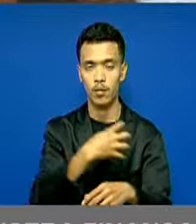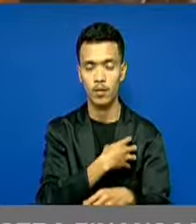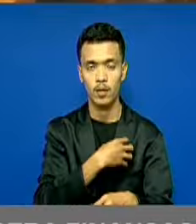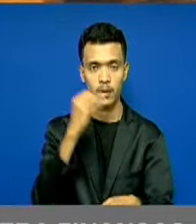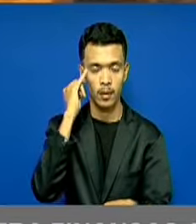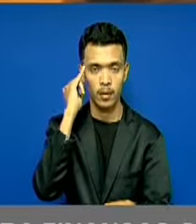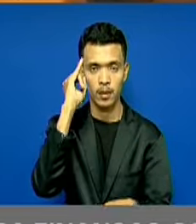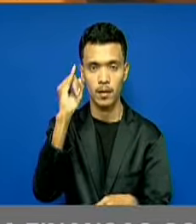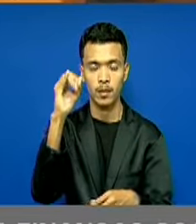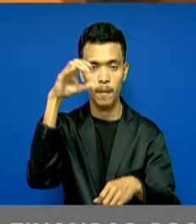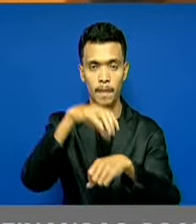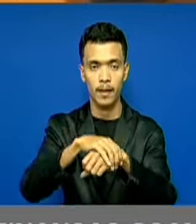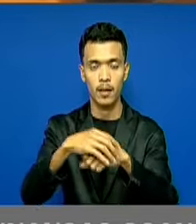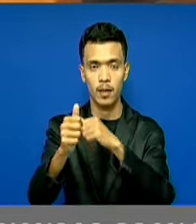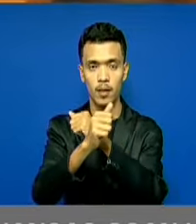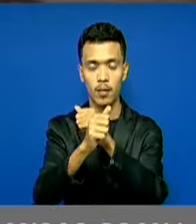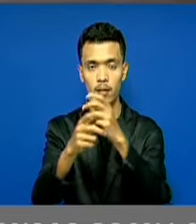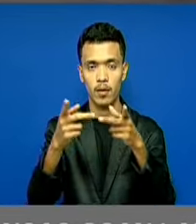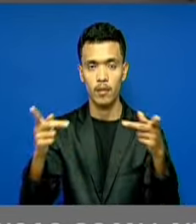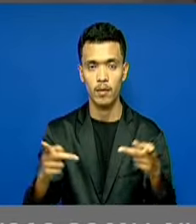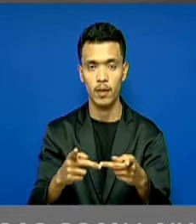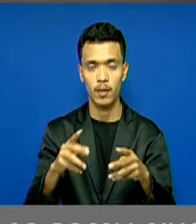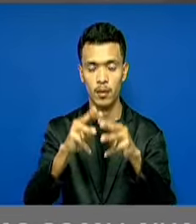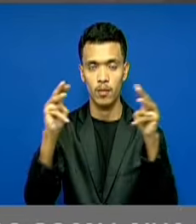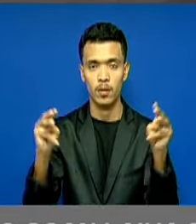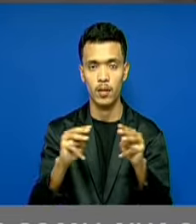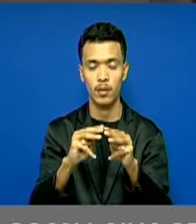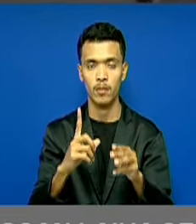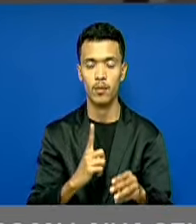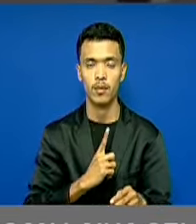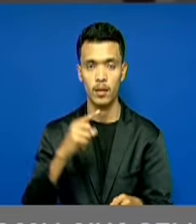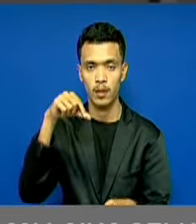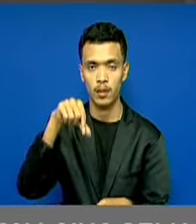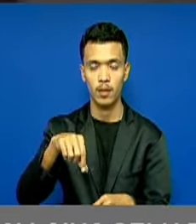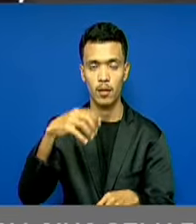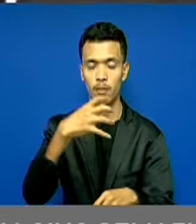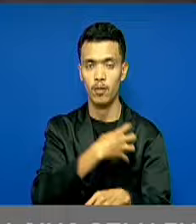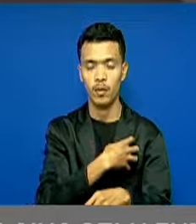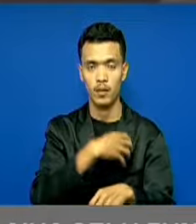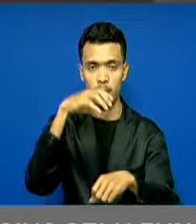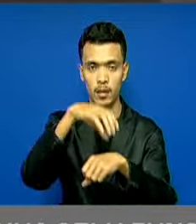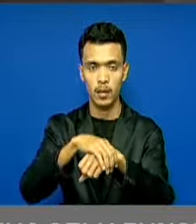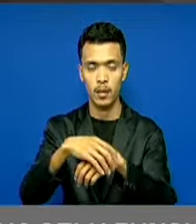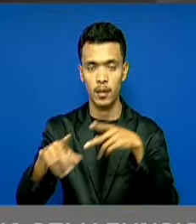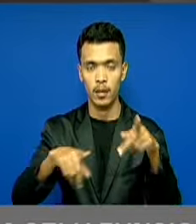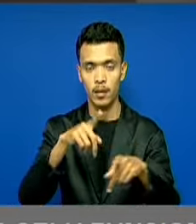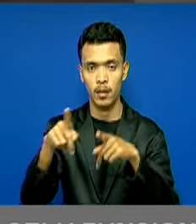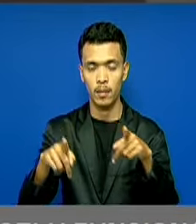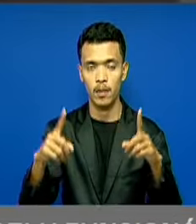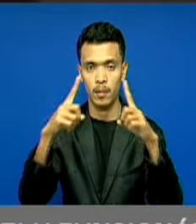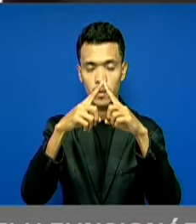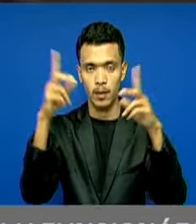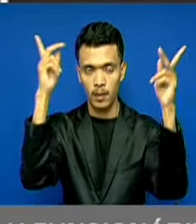Inteligência. Captura arguido e afata embalum e a Município Likisa. PSIC detém cidadão refere. O indício forte,